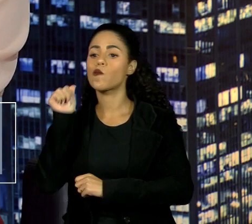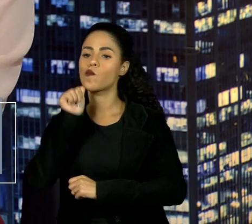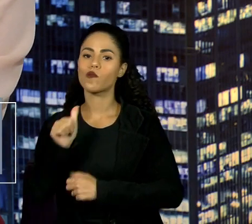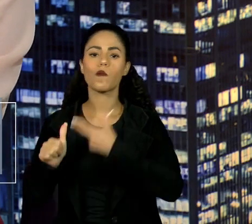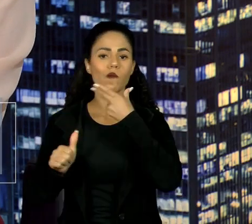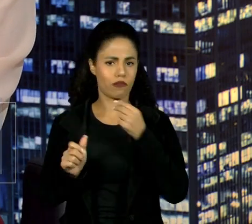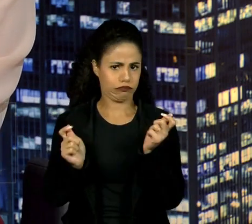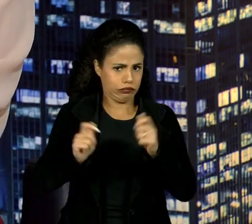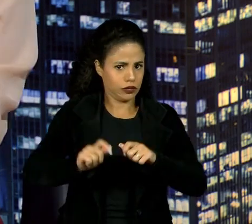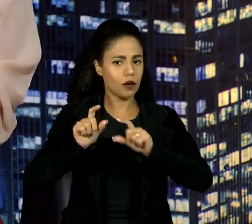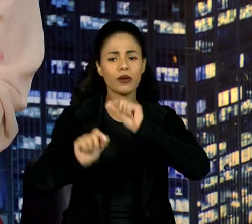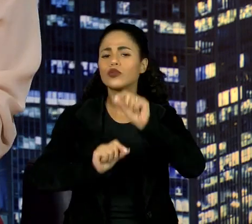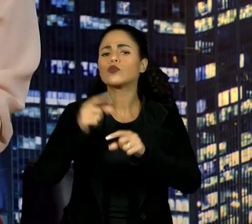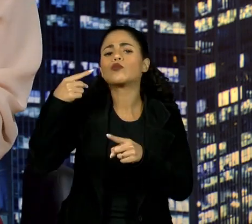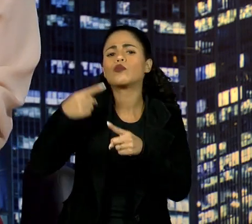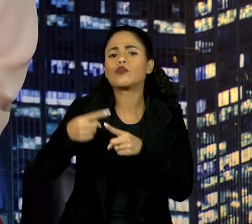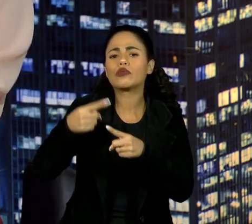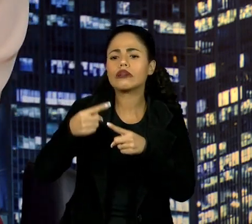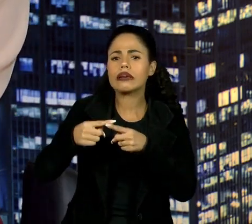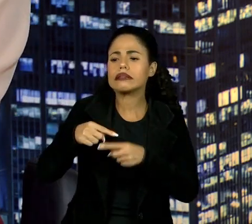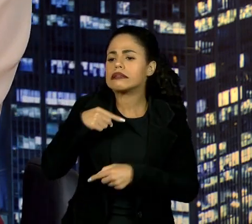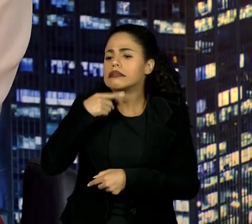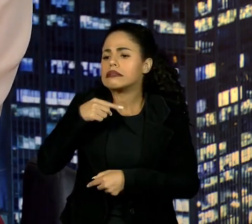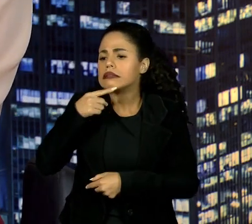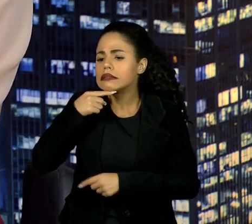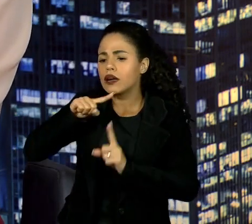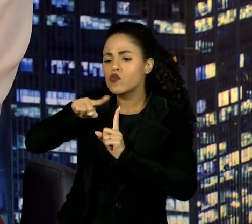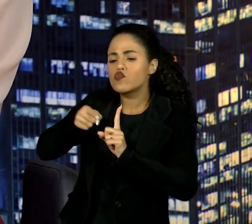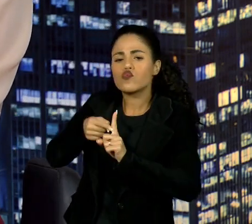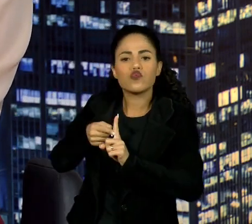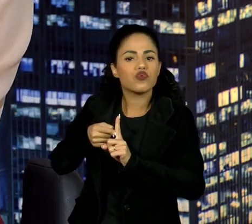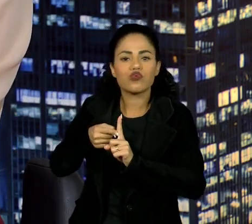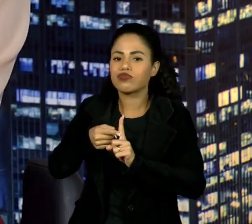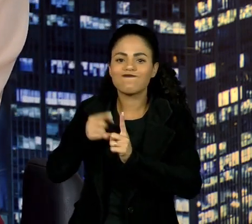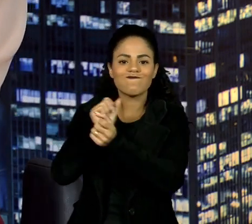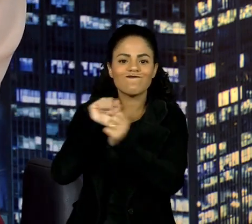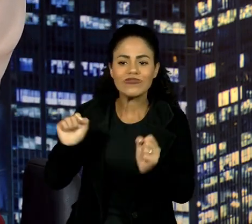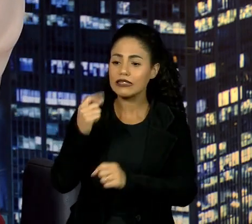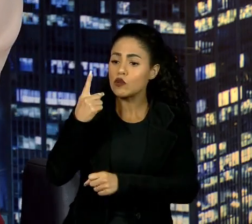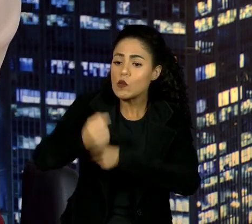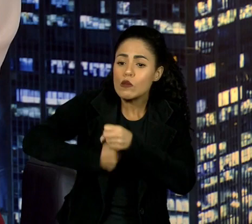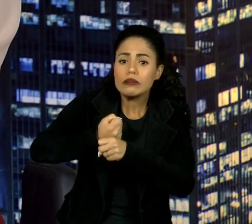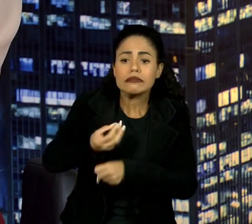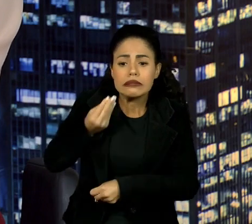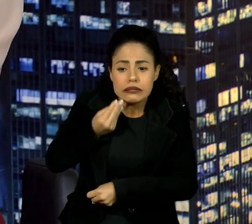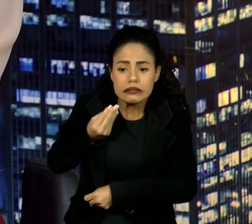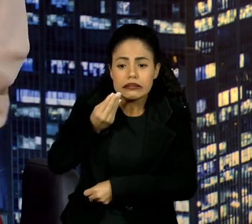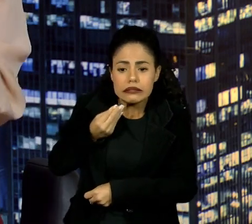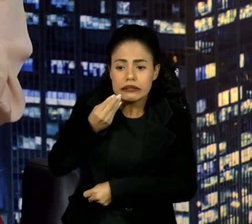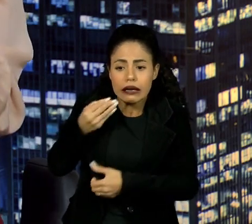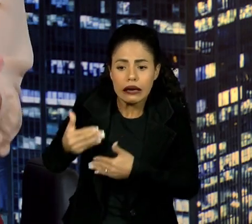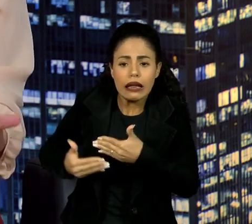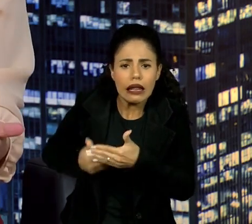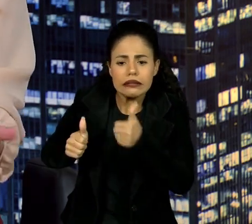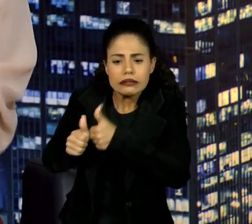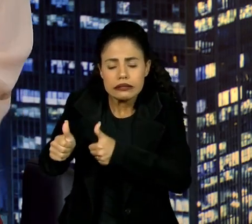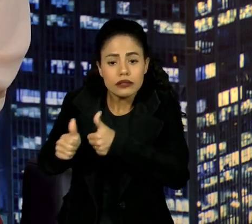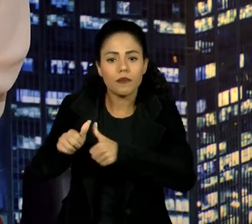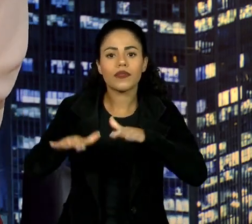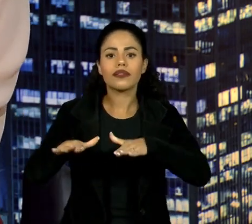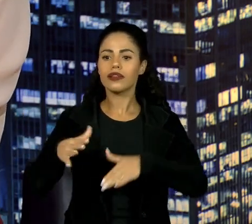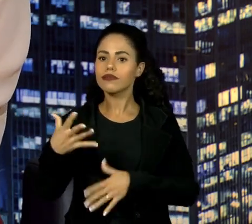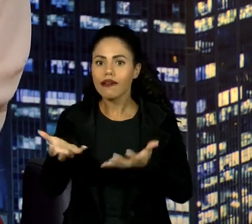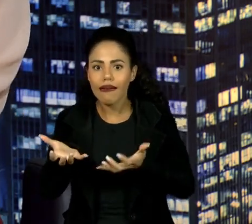se caracteriza pela incapacidade de conseguir uma gravidez após pelo menos um ano de tentativas. Querer ser pai, querer